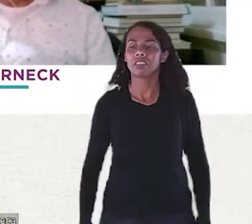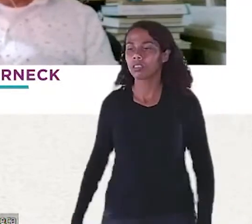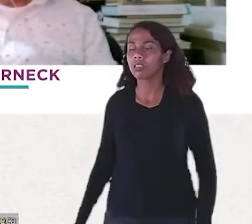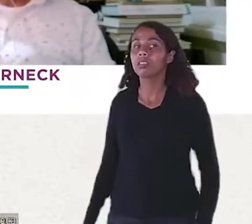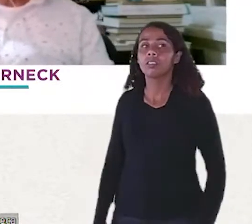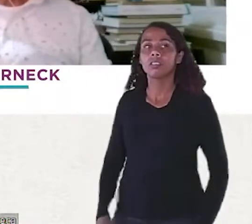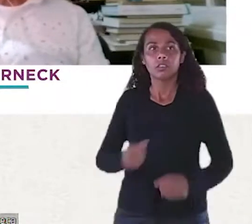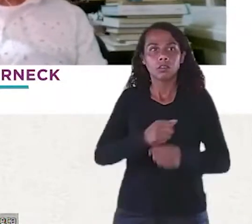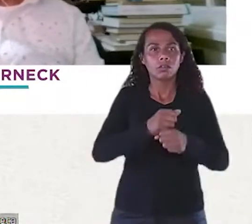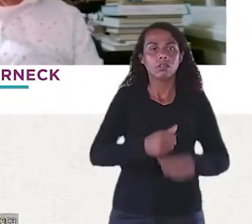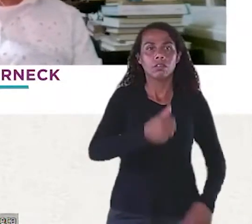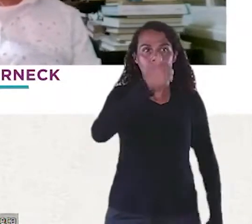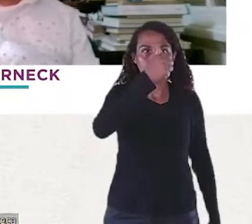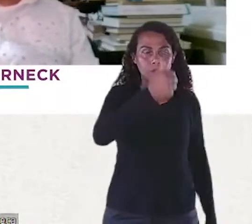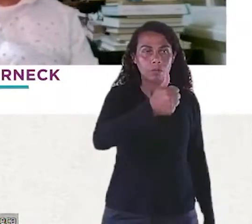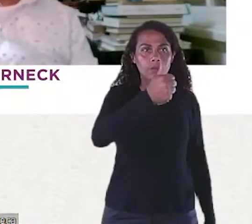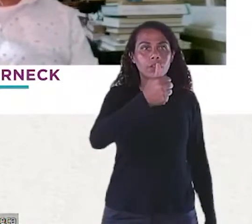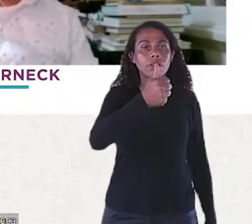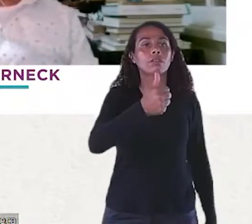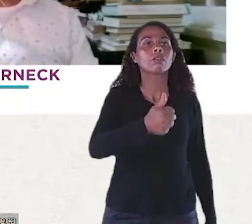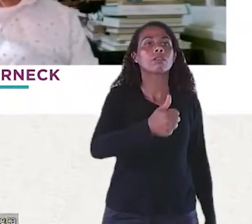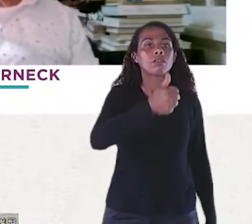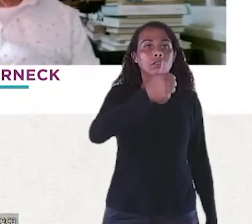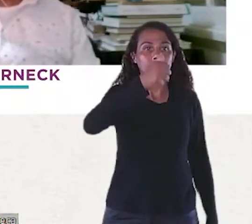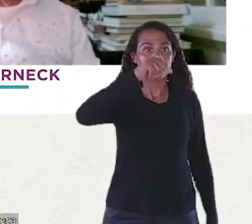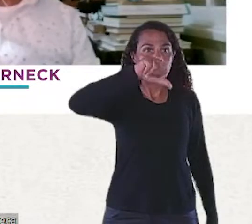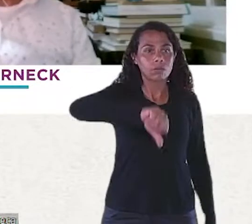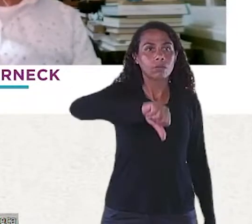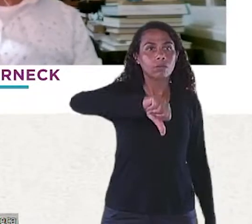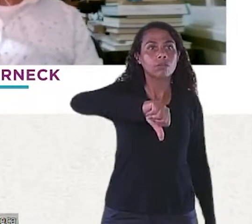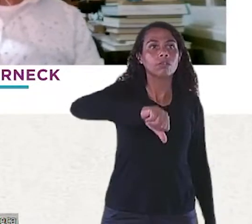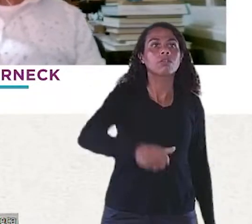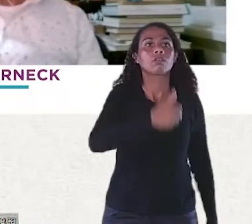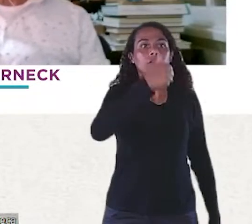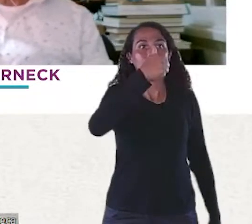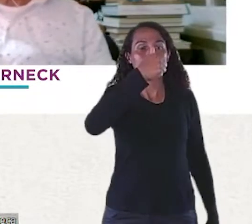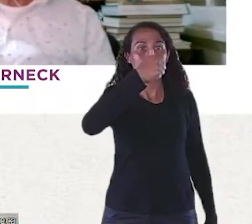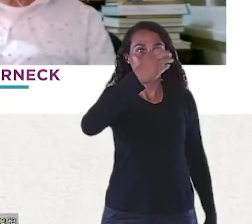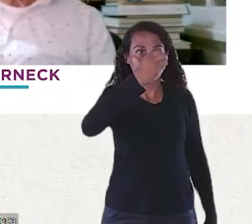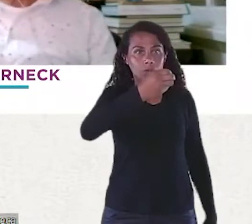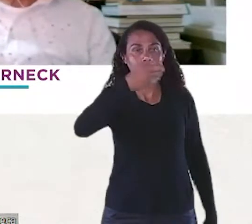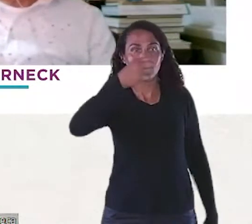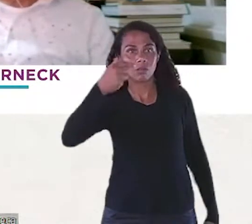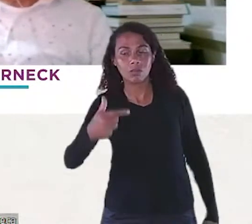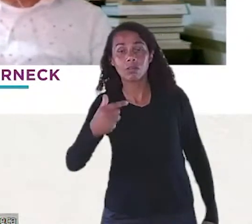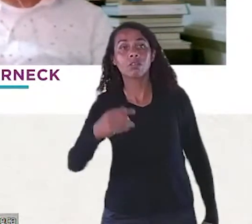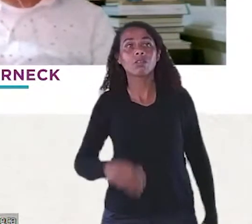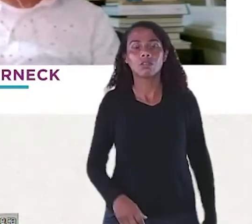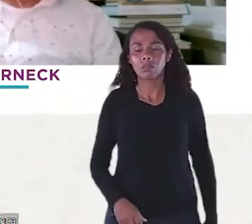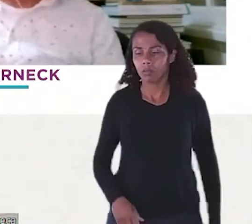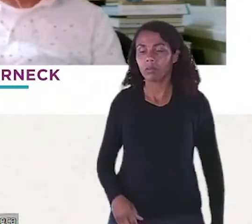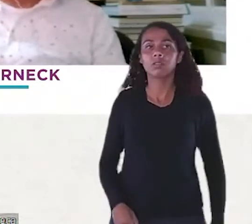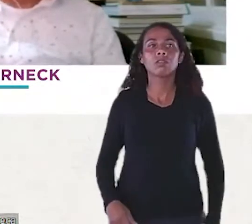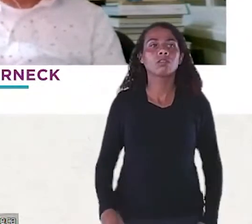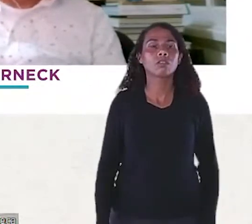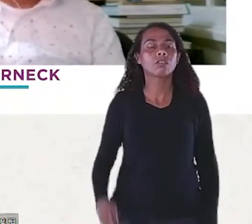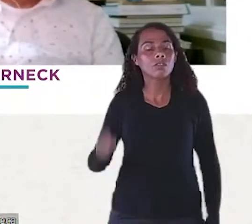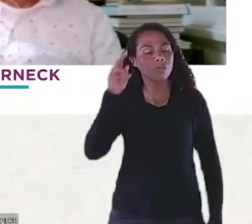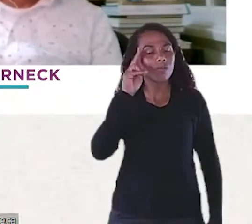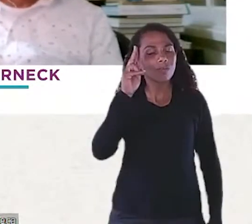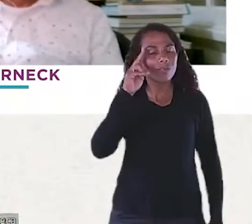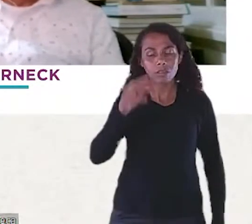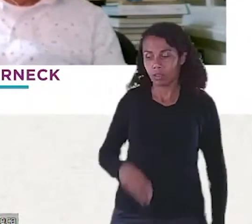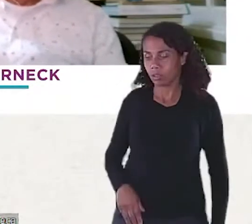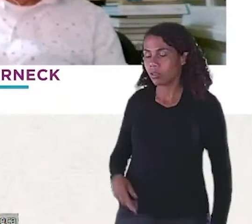livro Desatino da Rapaziada, de Humberto Werneck. Na capa, uma ilustração do complexo arquitetônico da